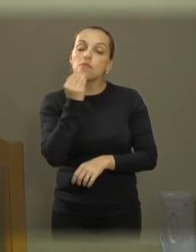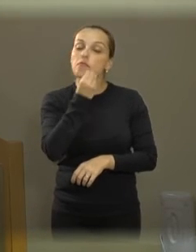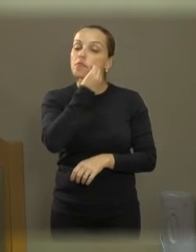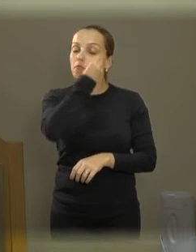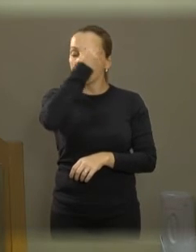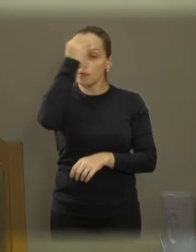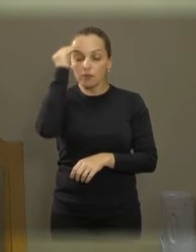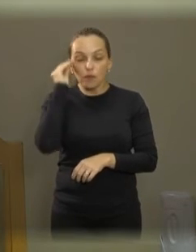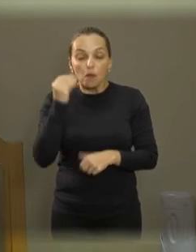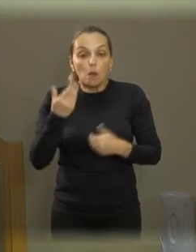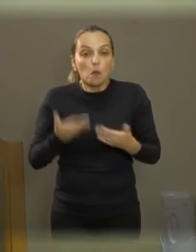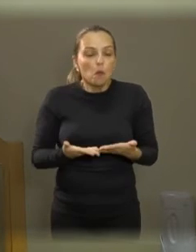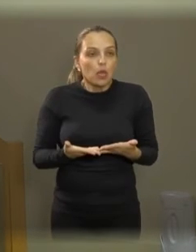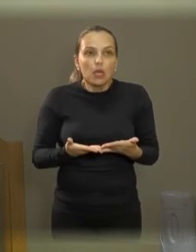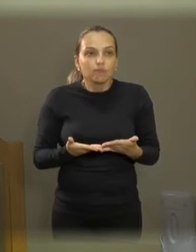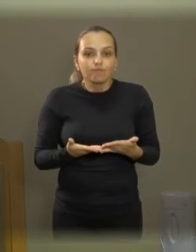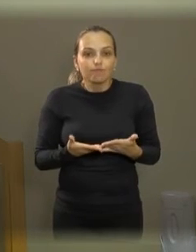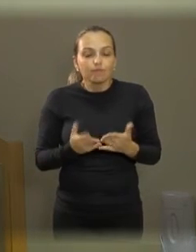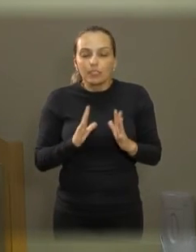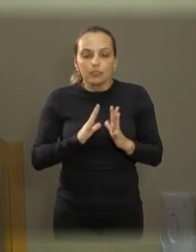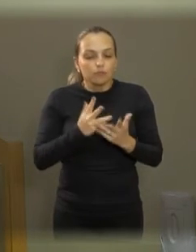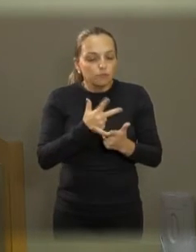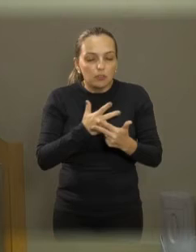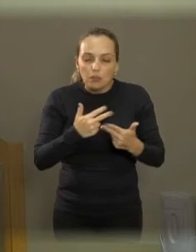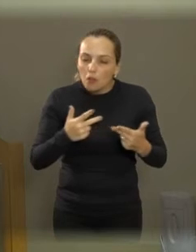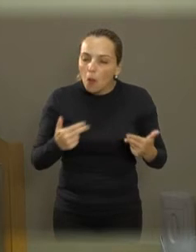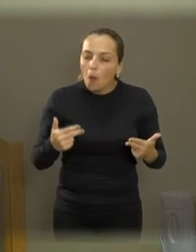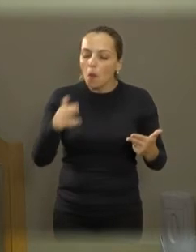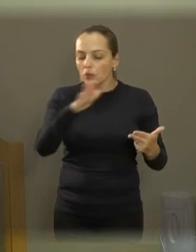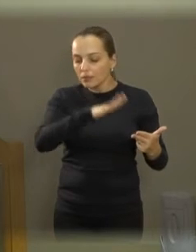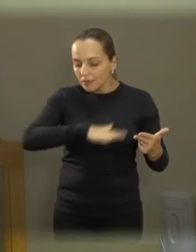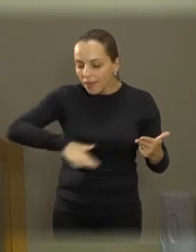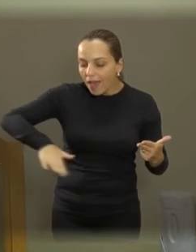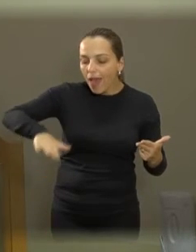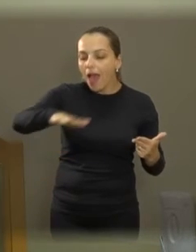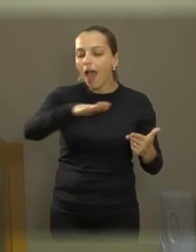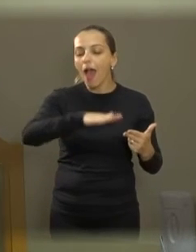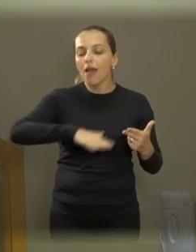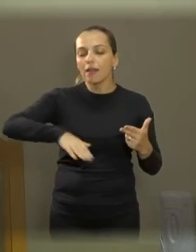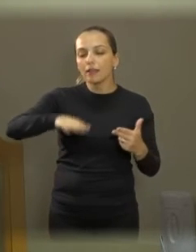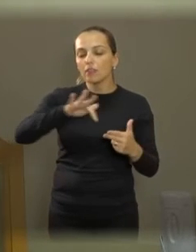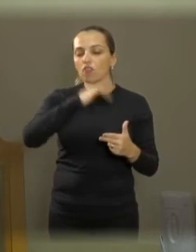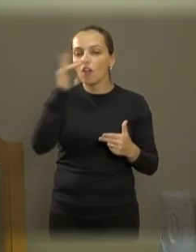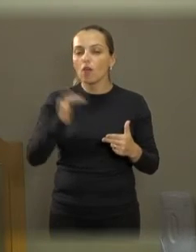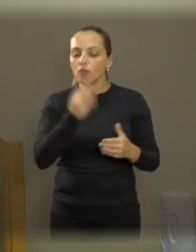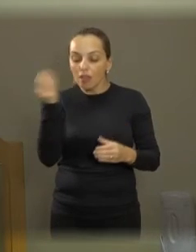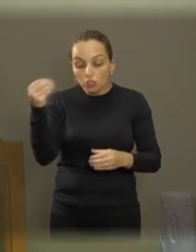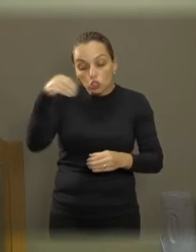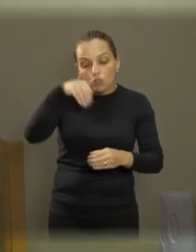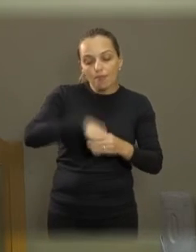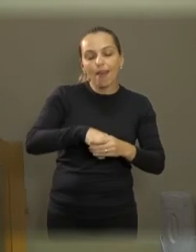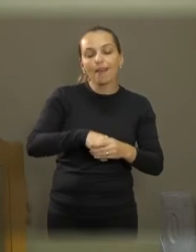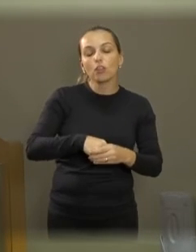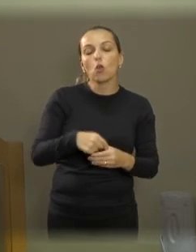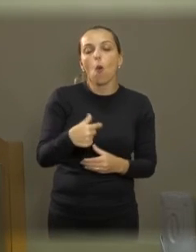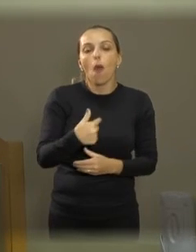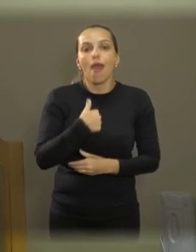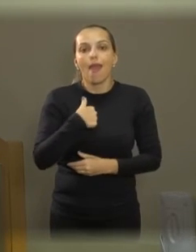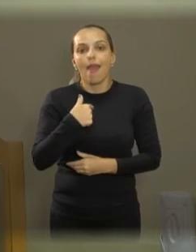Então, gerou esse ambiente universitário aqui na Unesp, eu me senti em